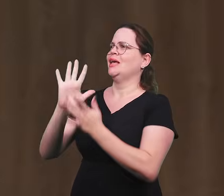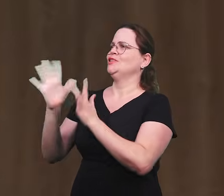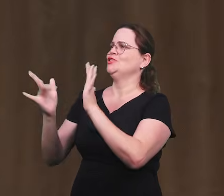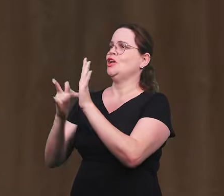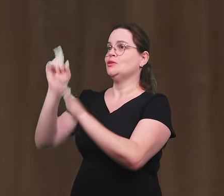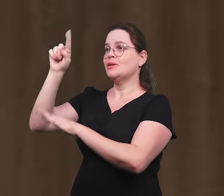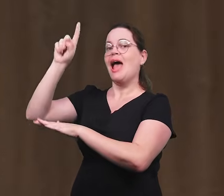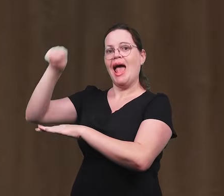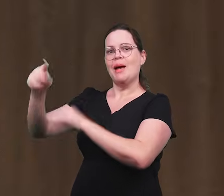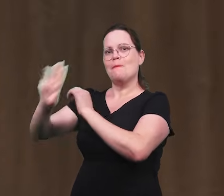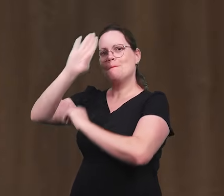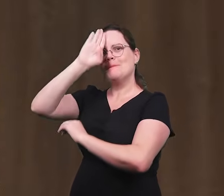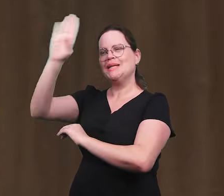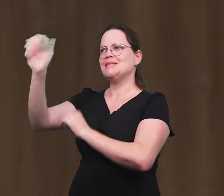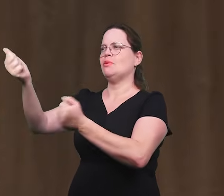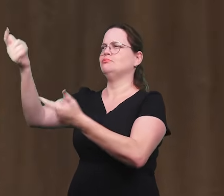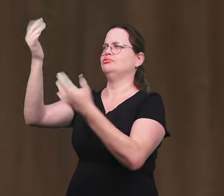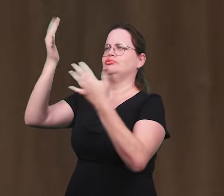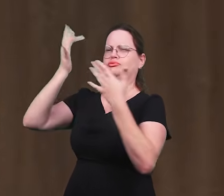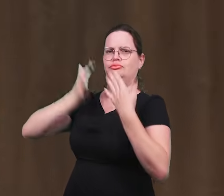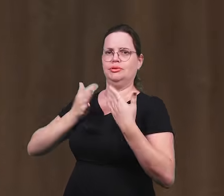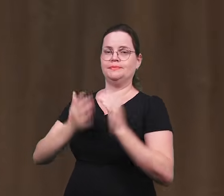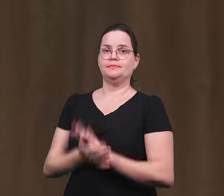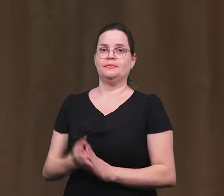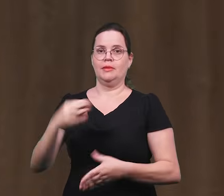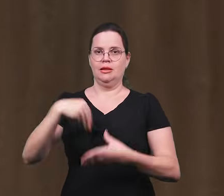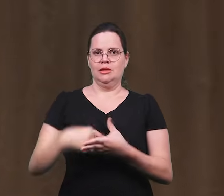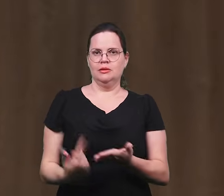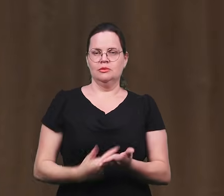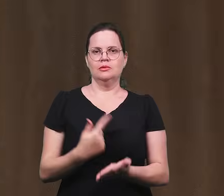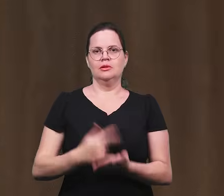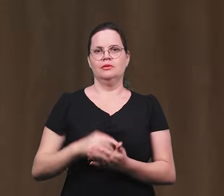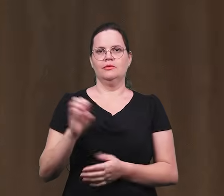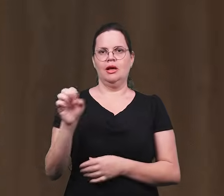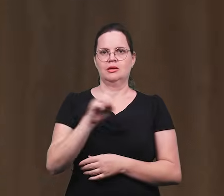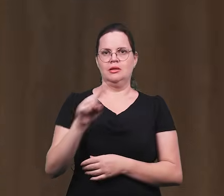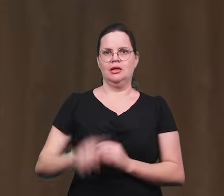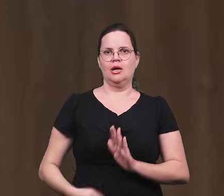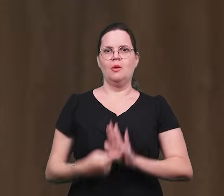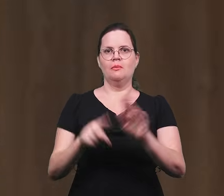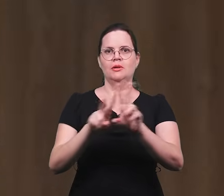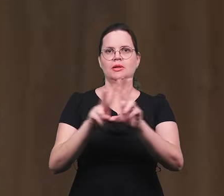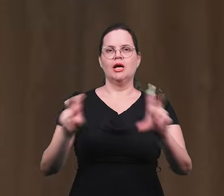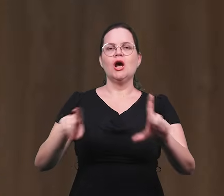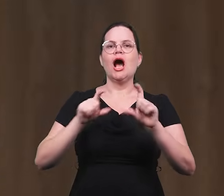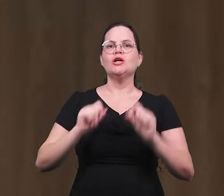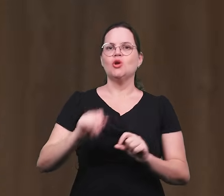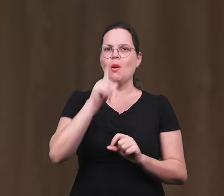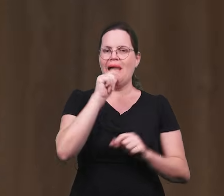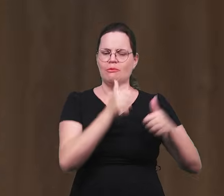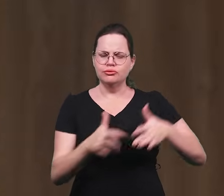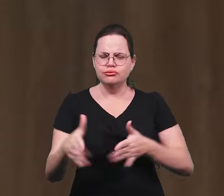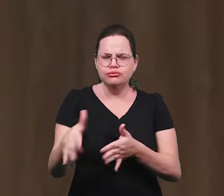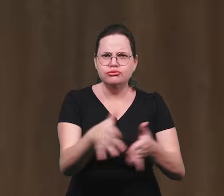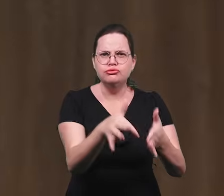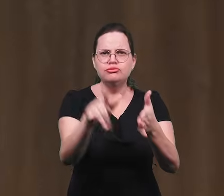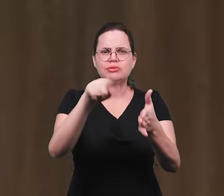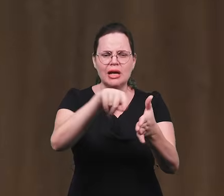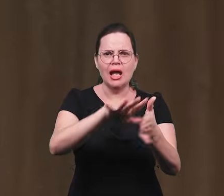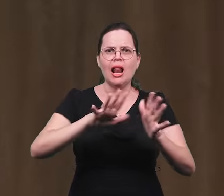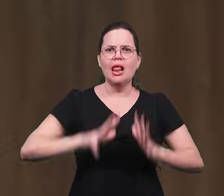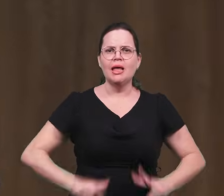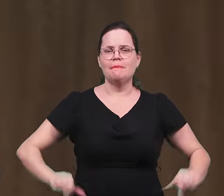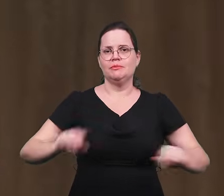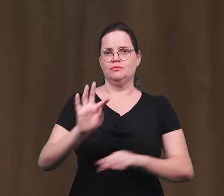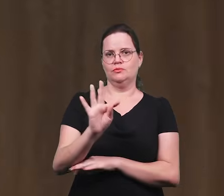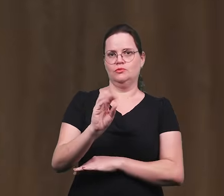dessa água da fonte da salvação. Lá em Ezequiel, né, traz a passagem da torrentes de águas purificadoras.